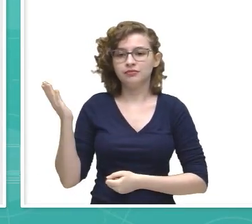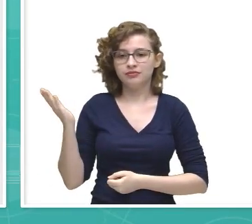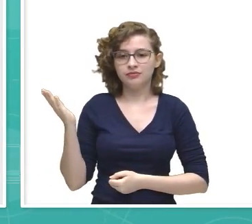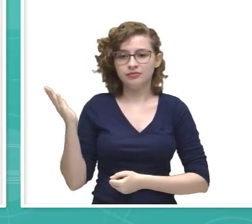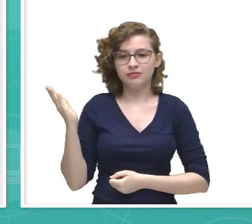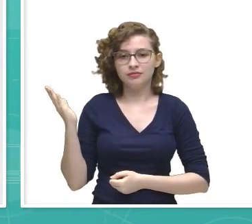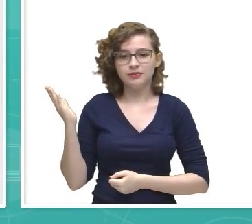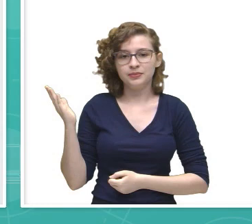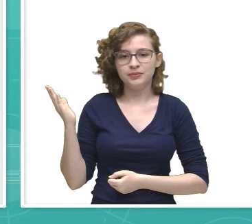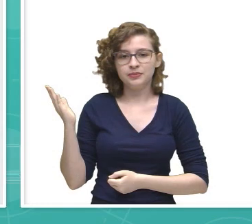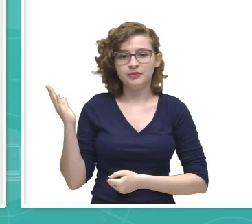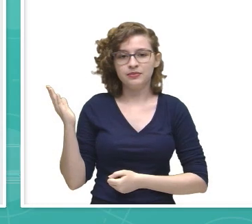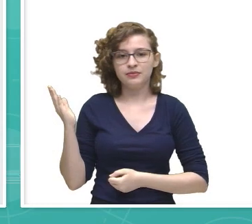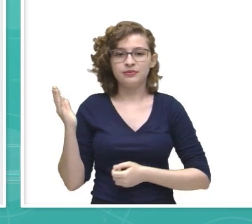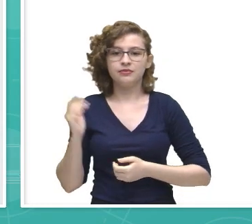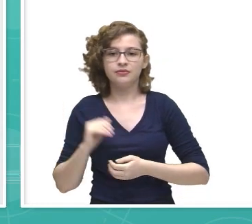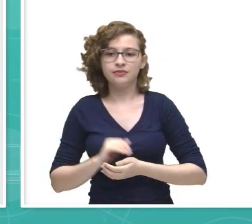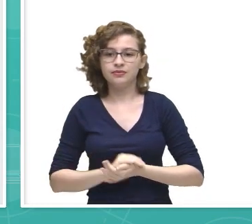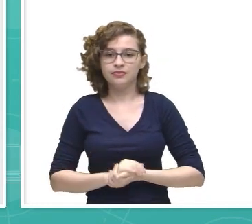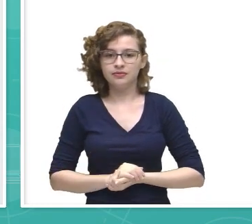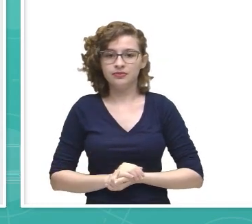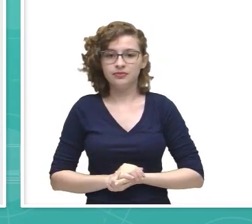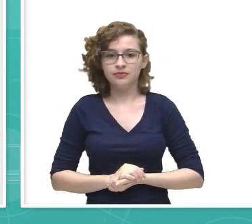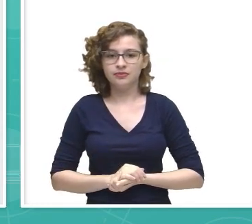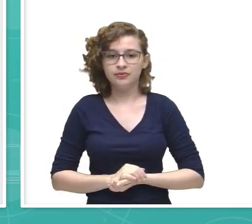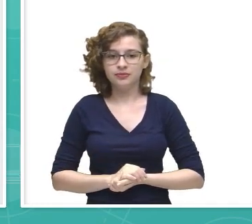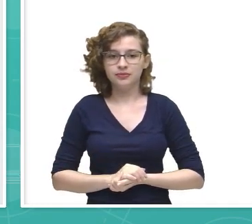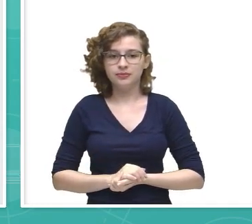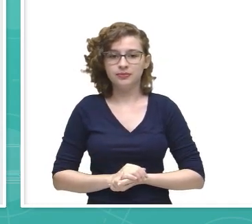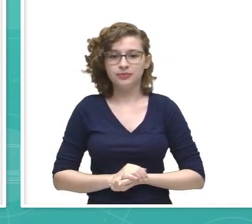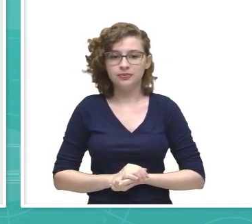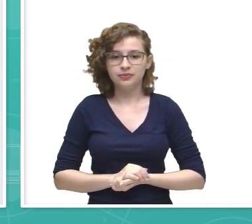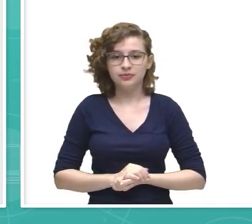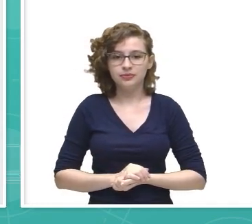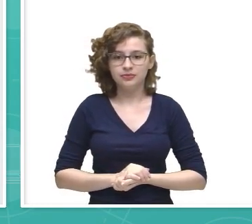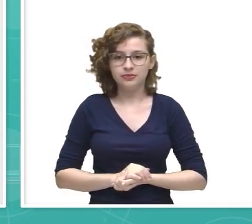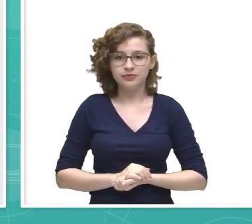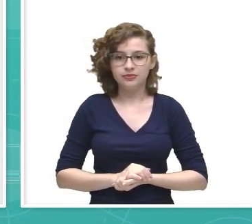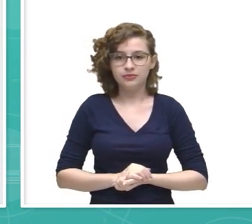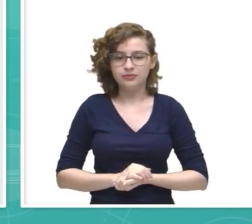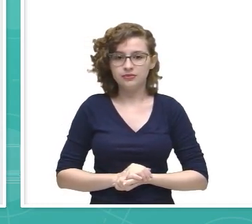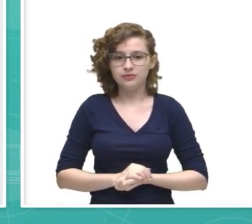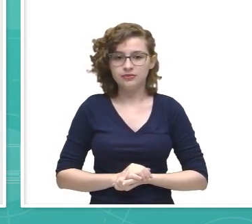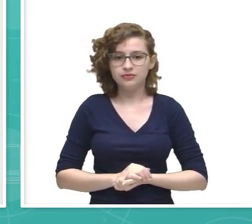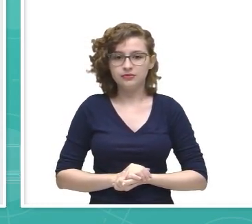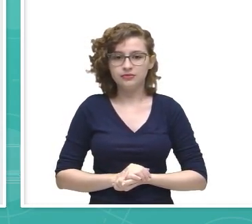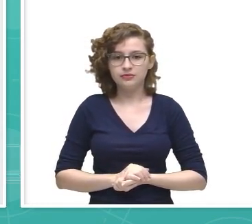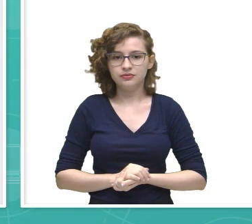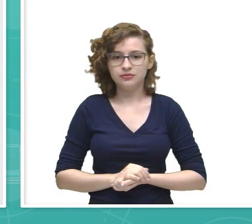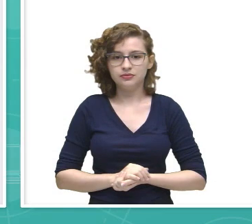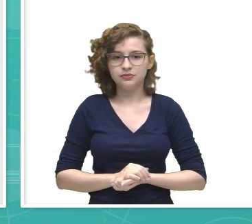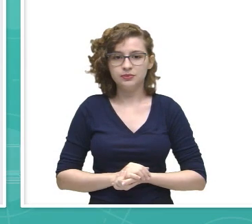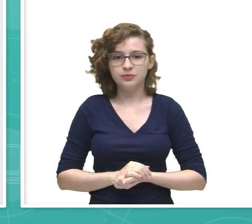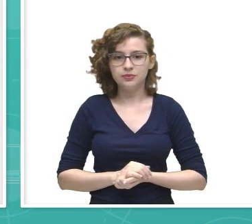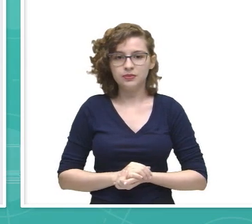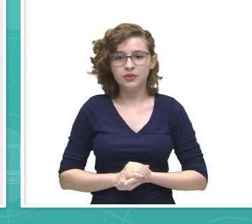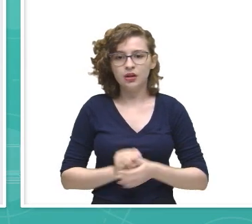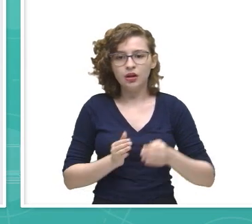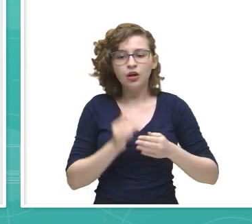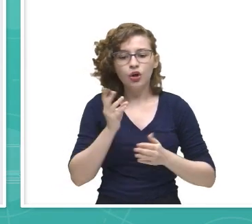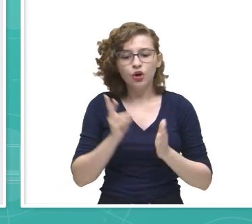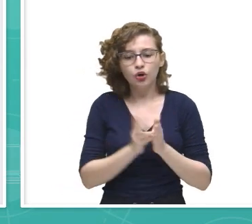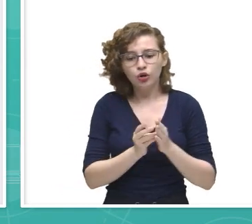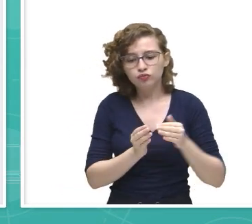Isso aqui também é uma outra figura para a gente refletir um pouco mais, que é um índio atravessando um